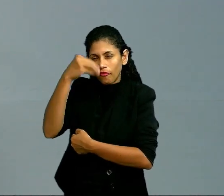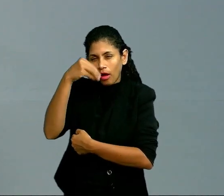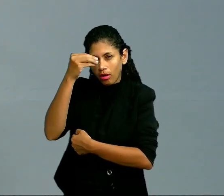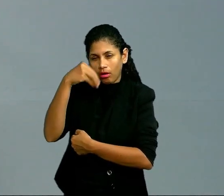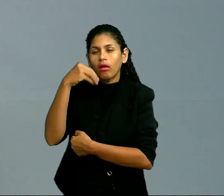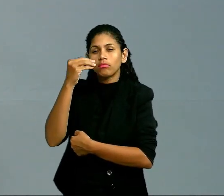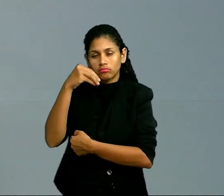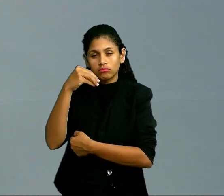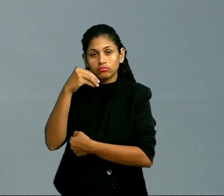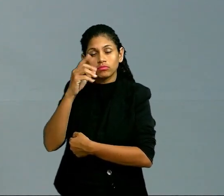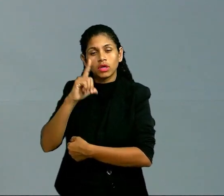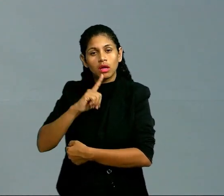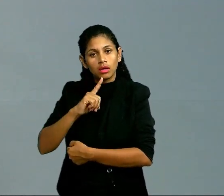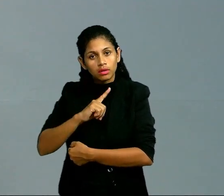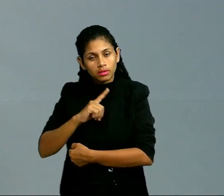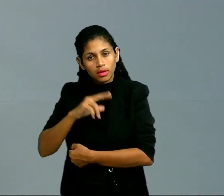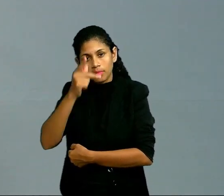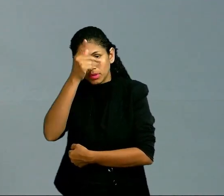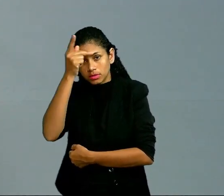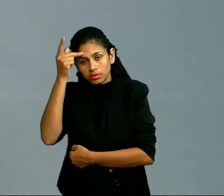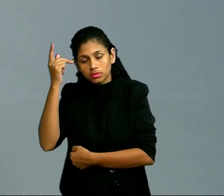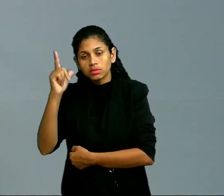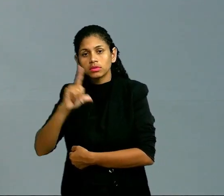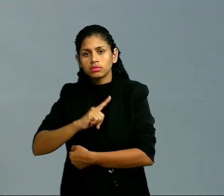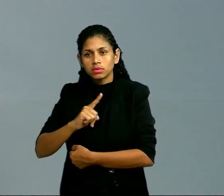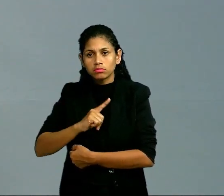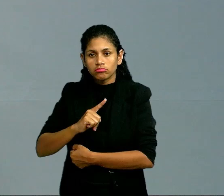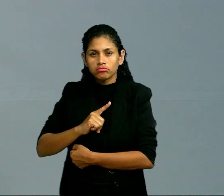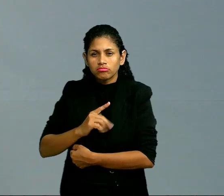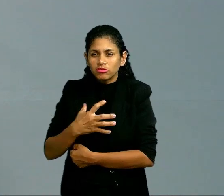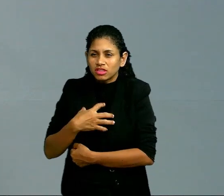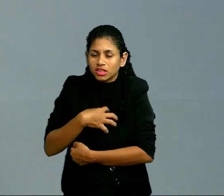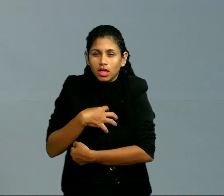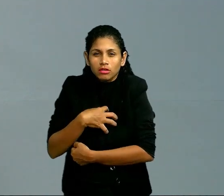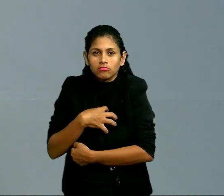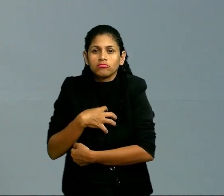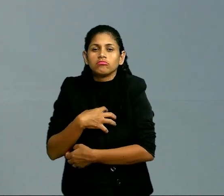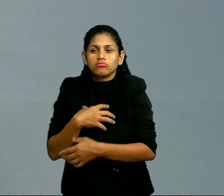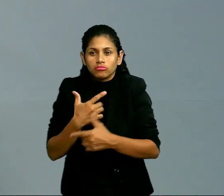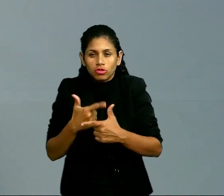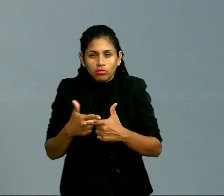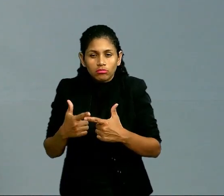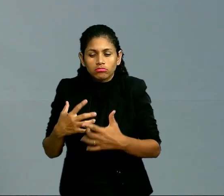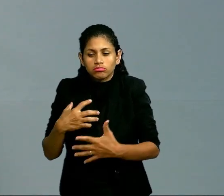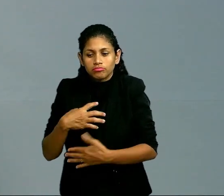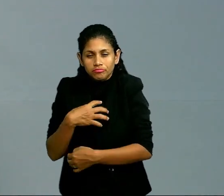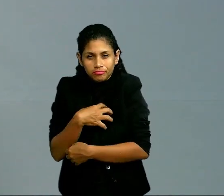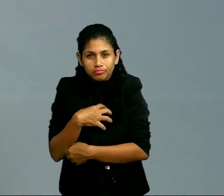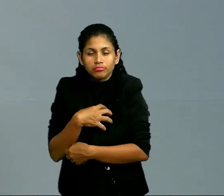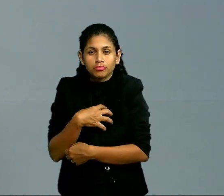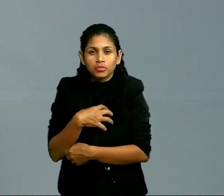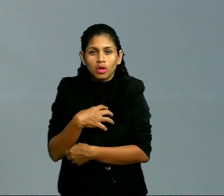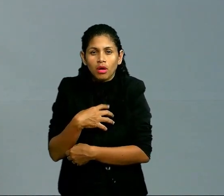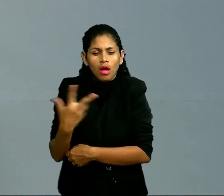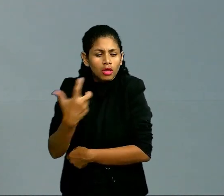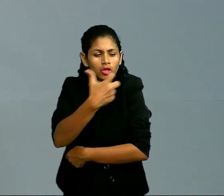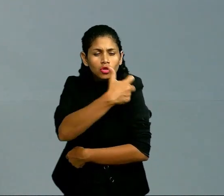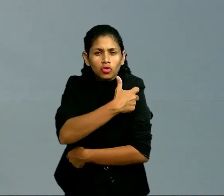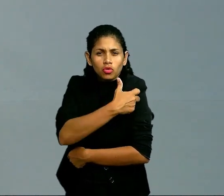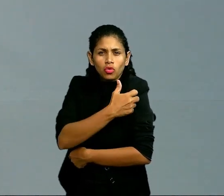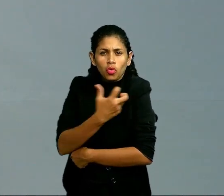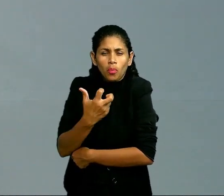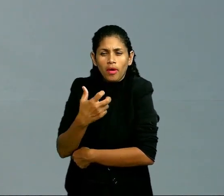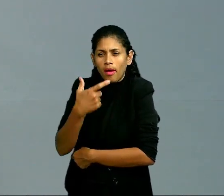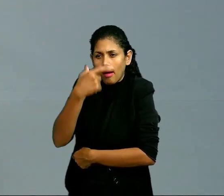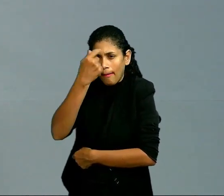Tem gente aí que tem sintomas, né, tem algumas, né, sintomas de quem toma a vacina da gripe. Ah, eu tomei a vacina da gripe, mas